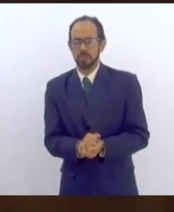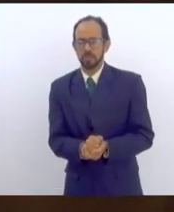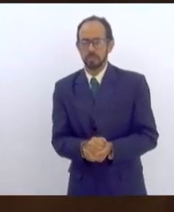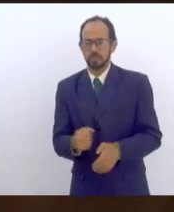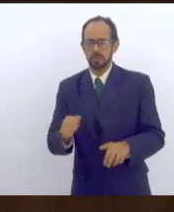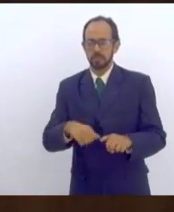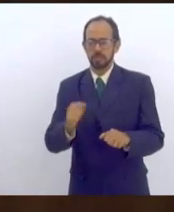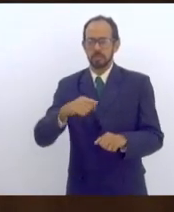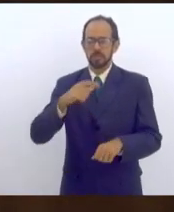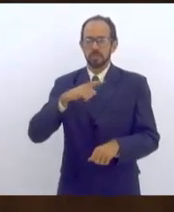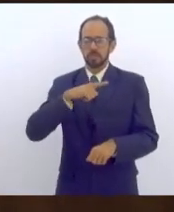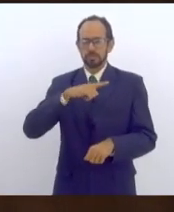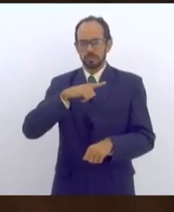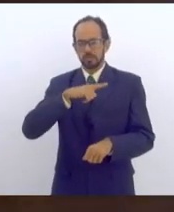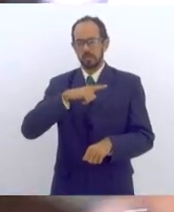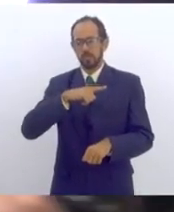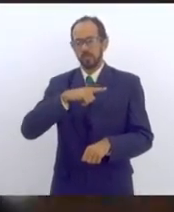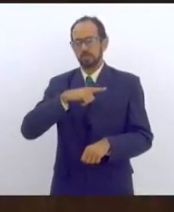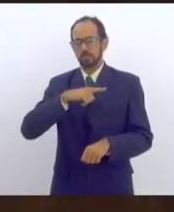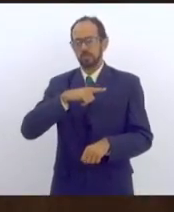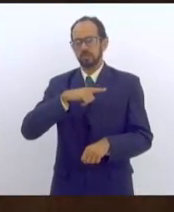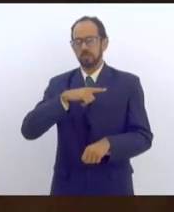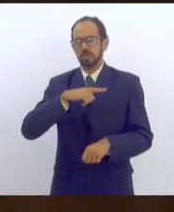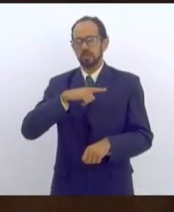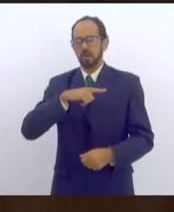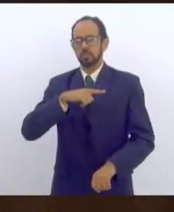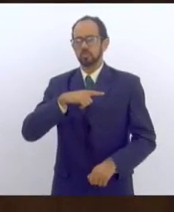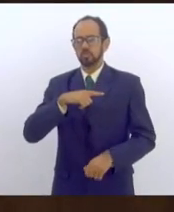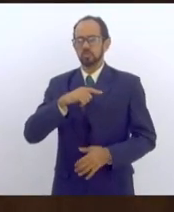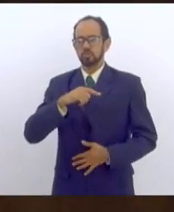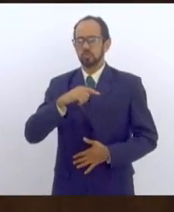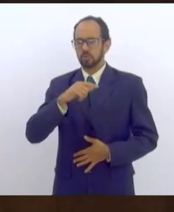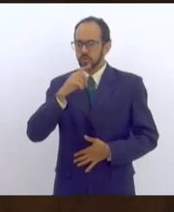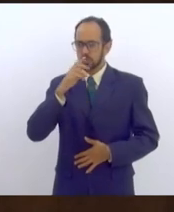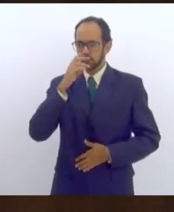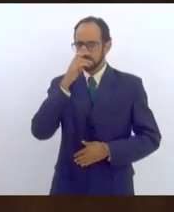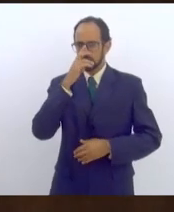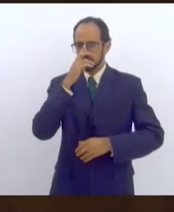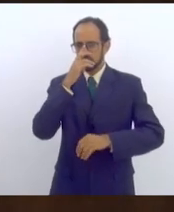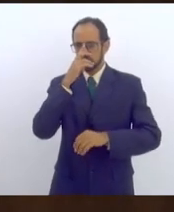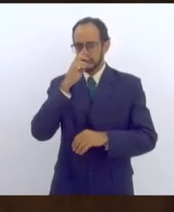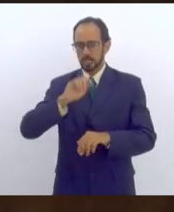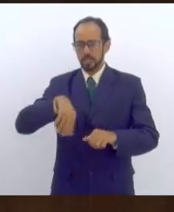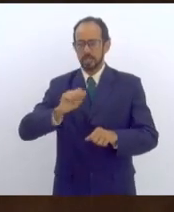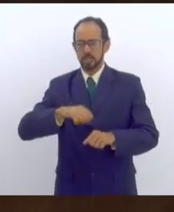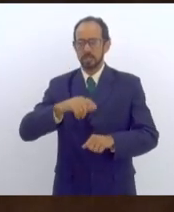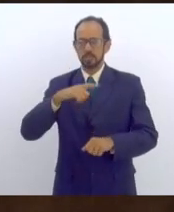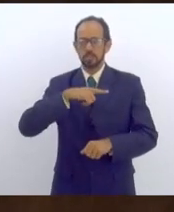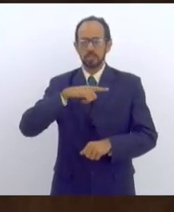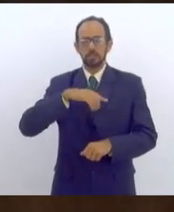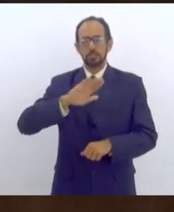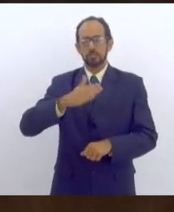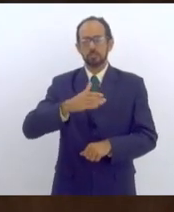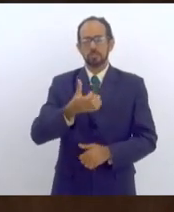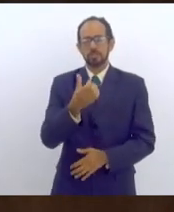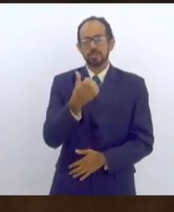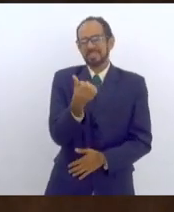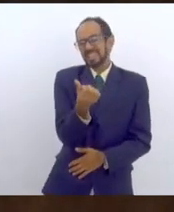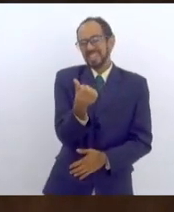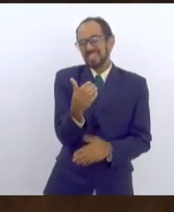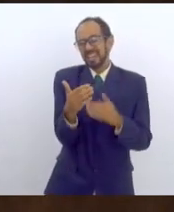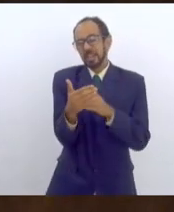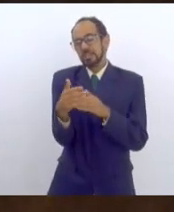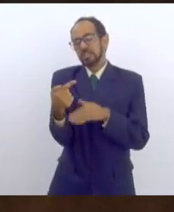temos, dentro do contexto das pessoas com doenças raras, de 6 a 7 mil doenças